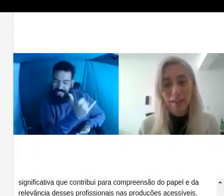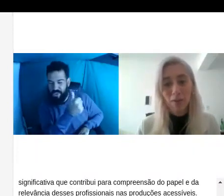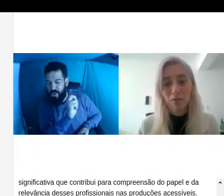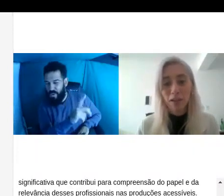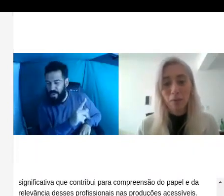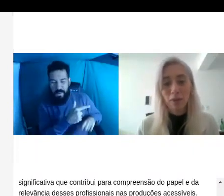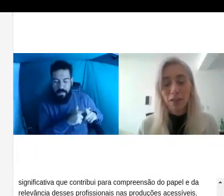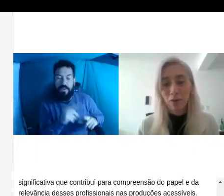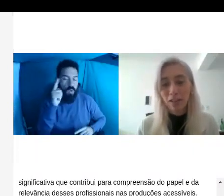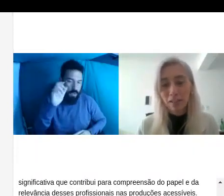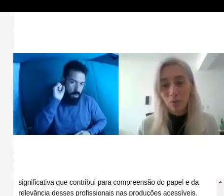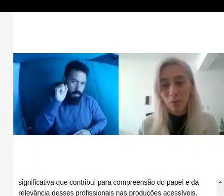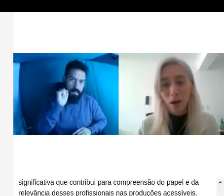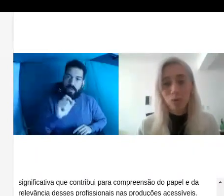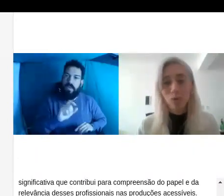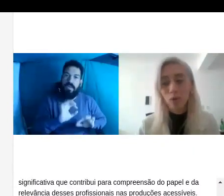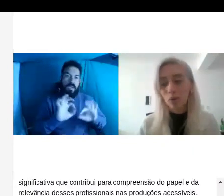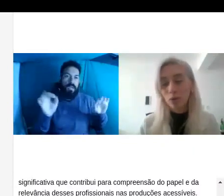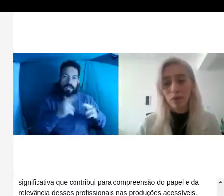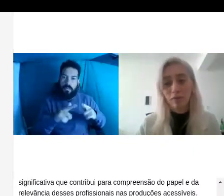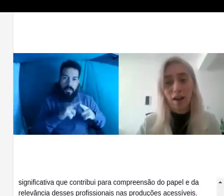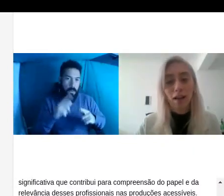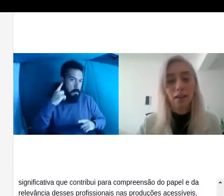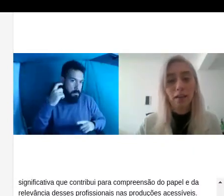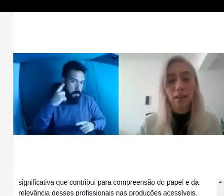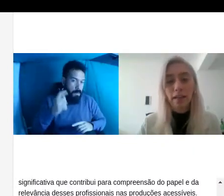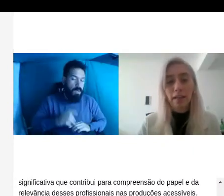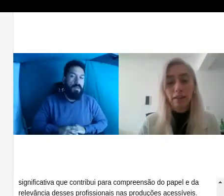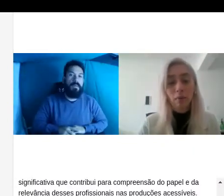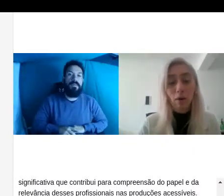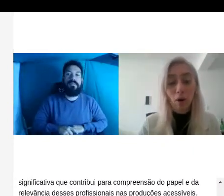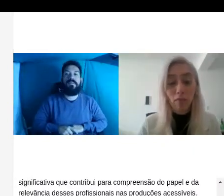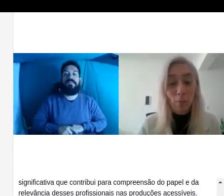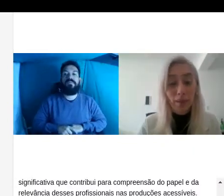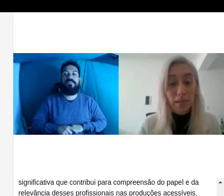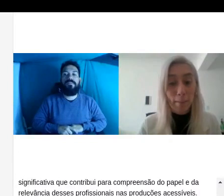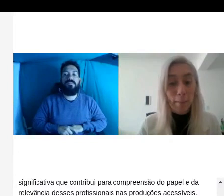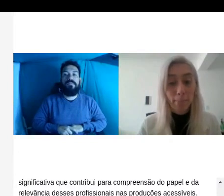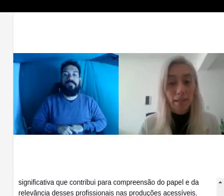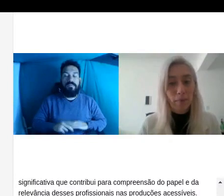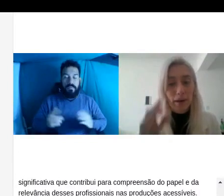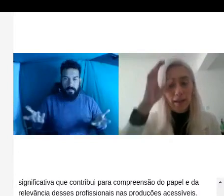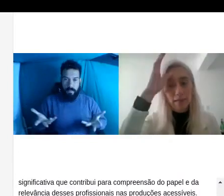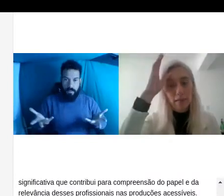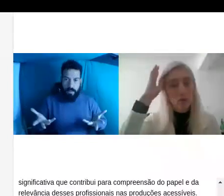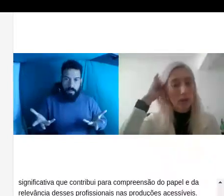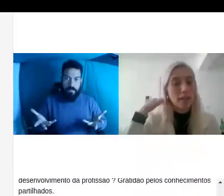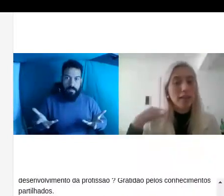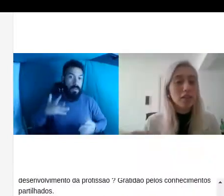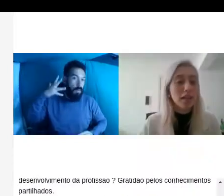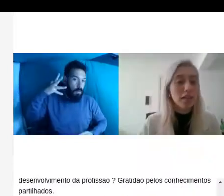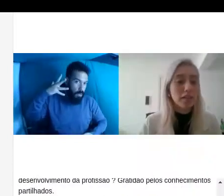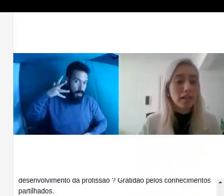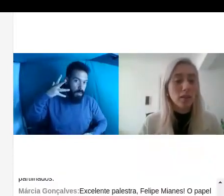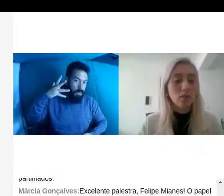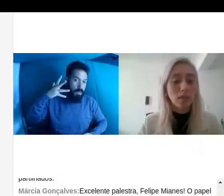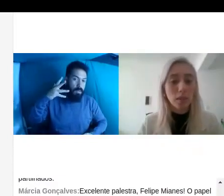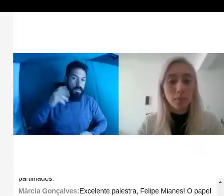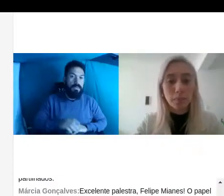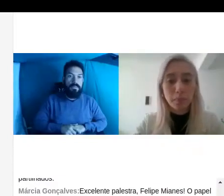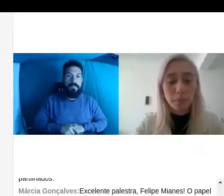bem, não houve nenhuma intercorrência com o áudio ao longo da tua fala. Então, agora eu vou passar para as palestras. Eu só queria deixar Só desejei,